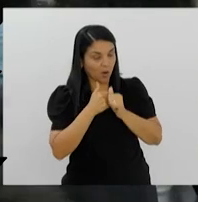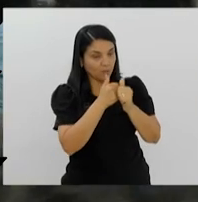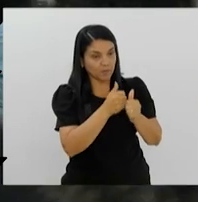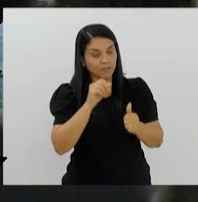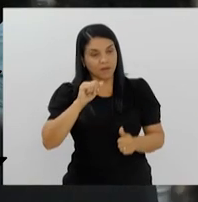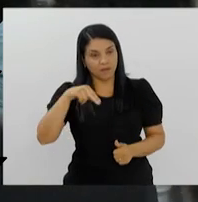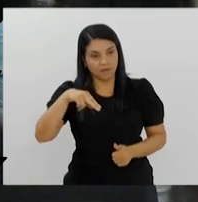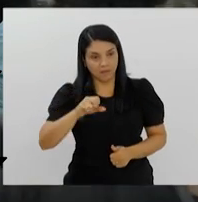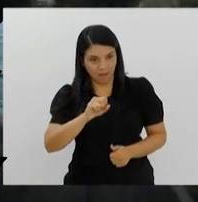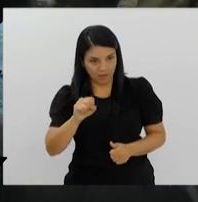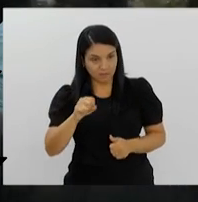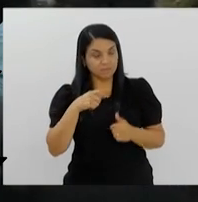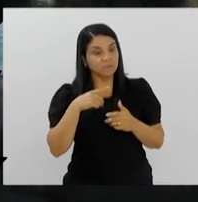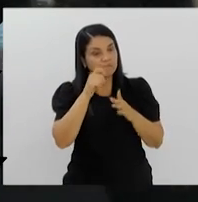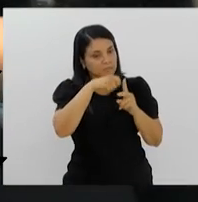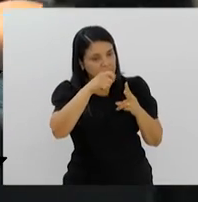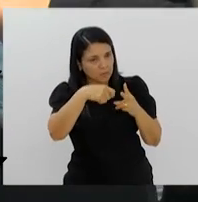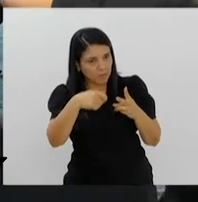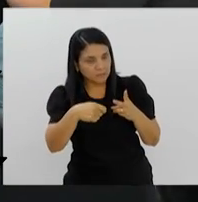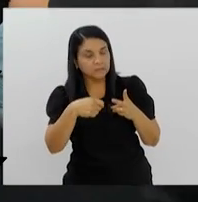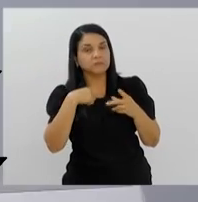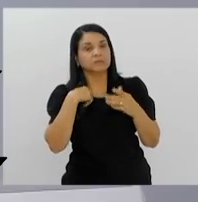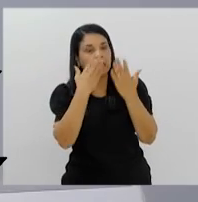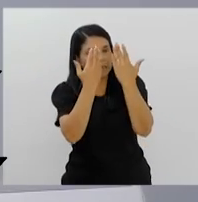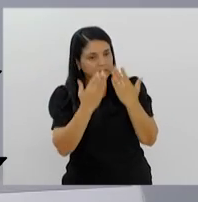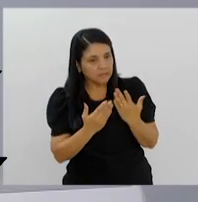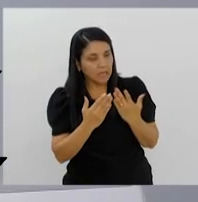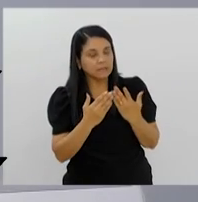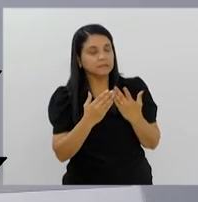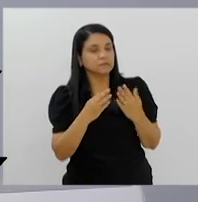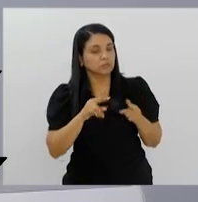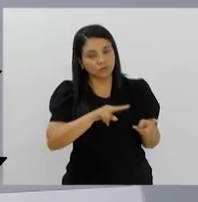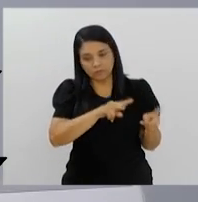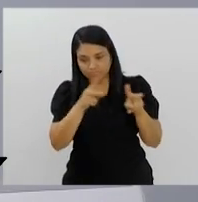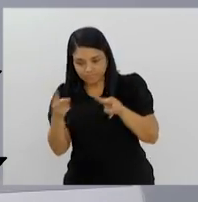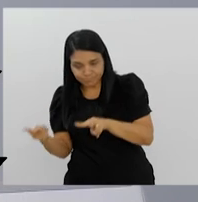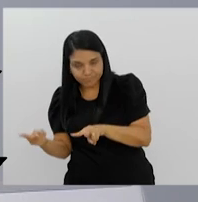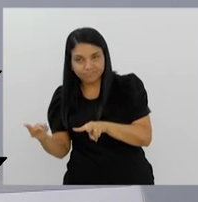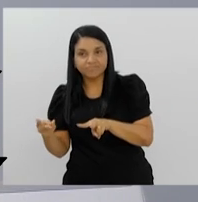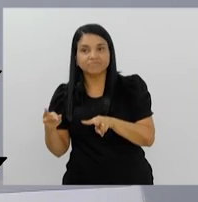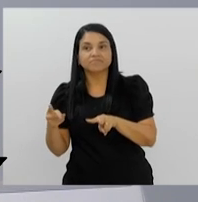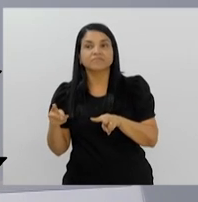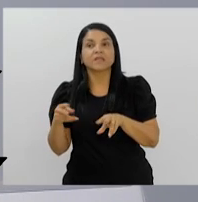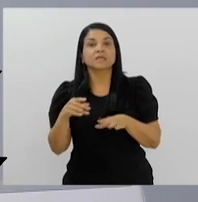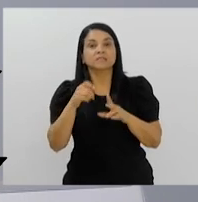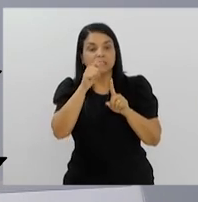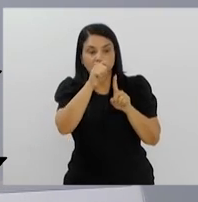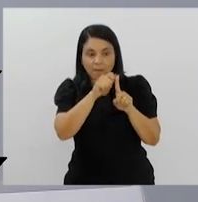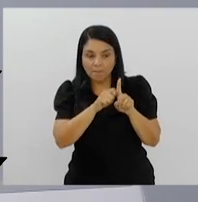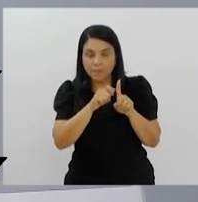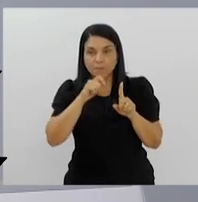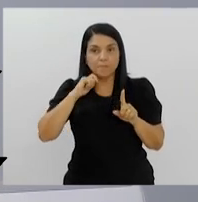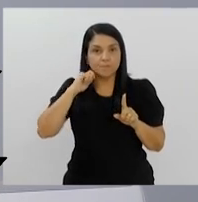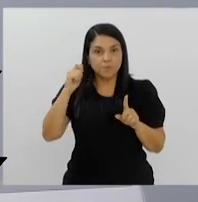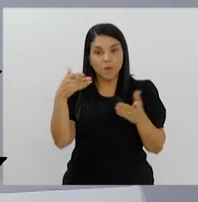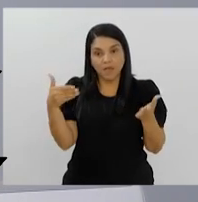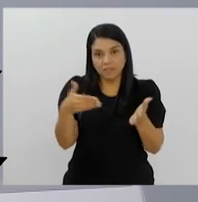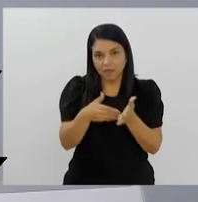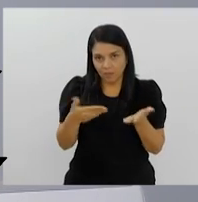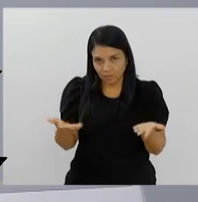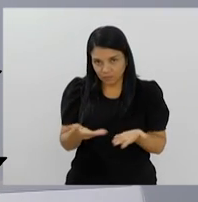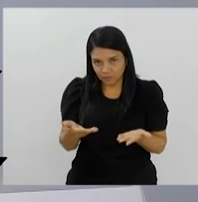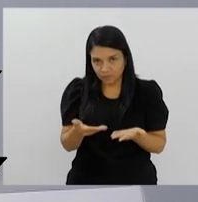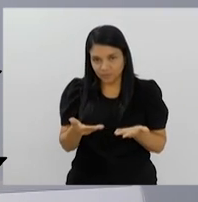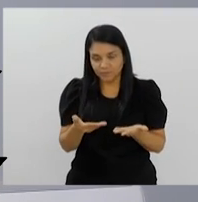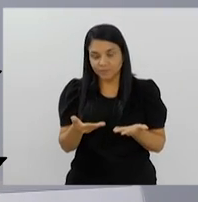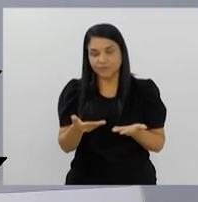suplementar mensalmente na análise de toda essa operação de imigração desde Abril até a presente data por